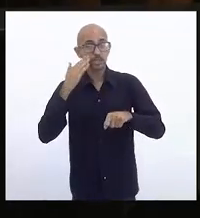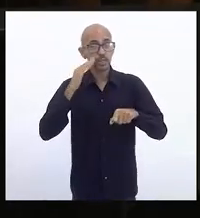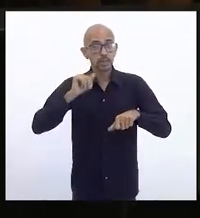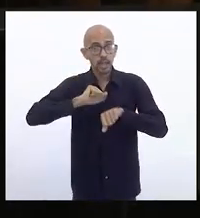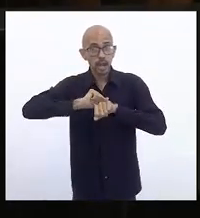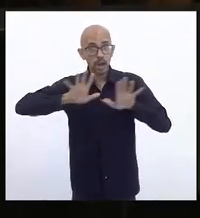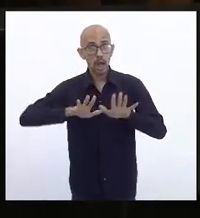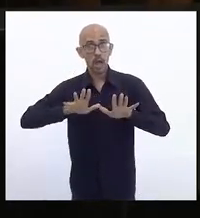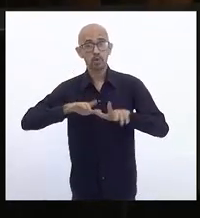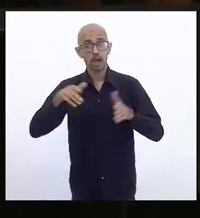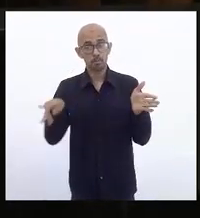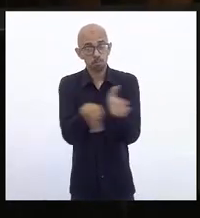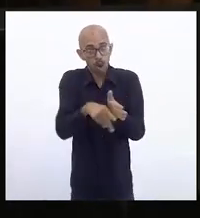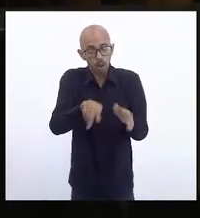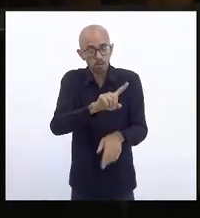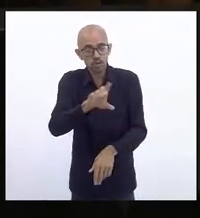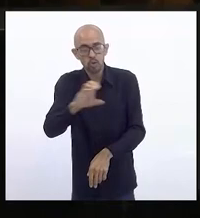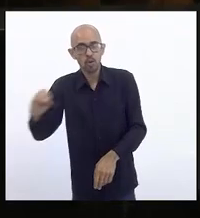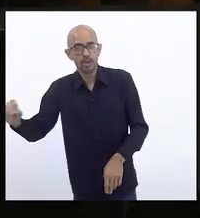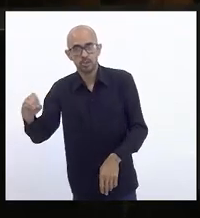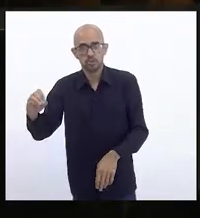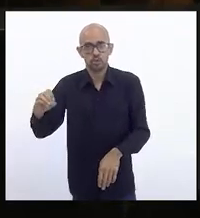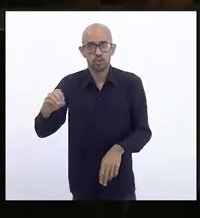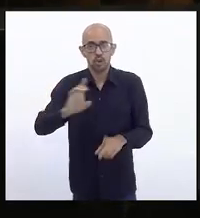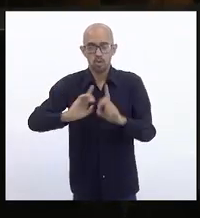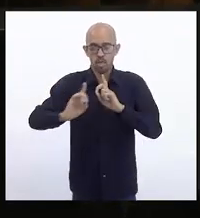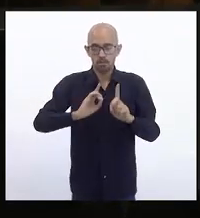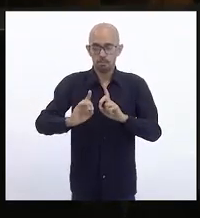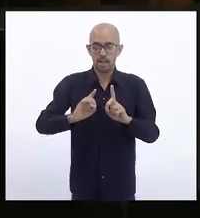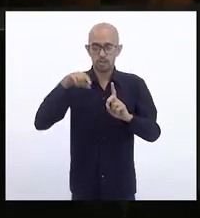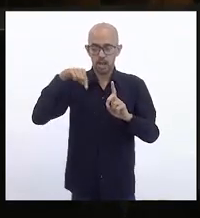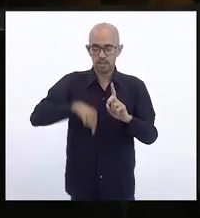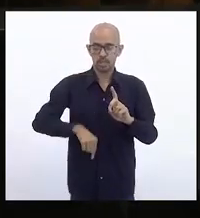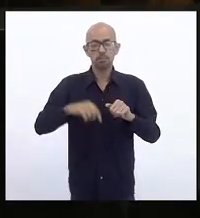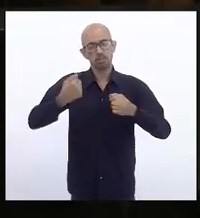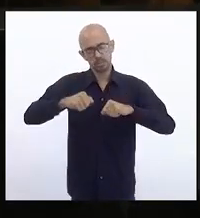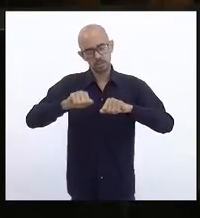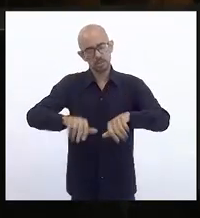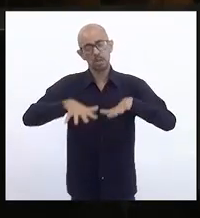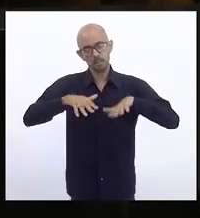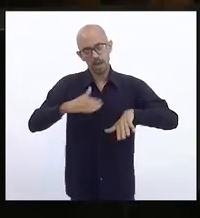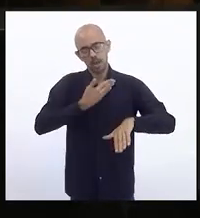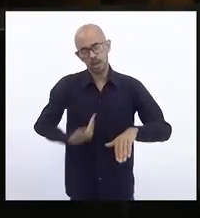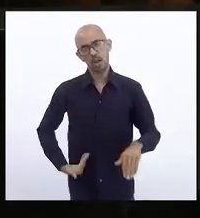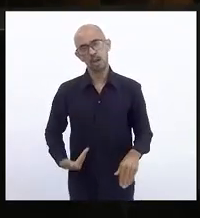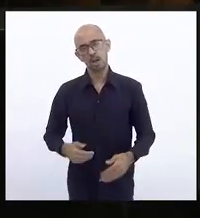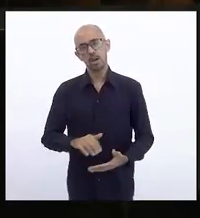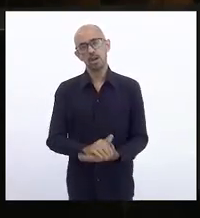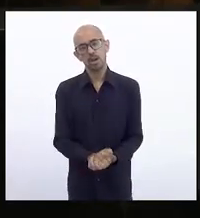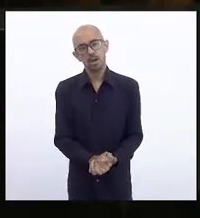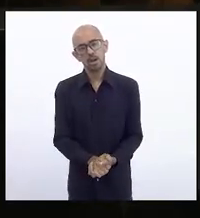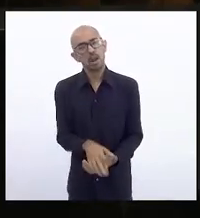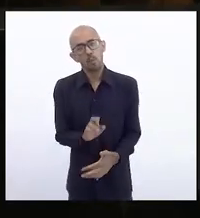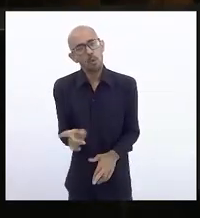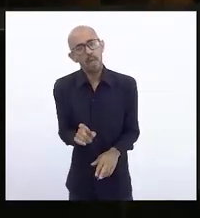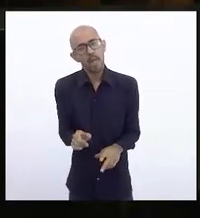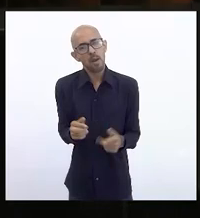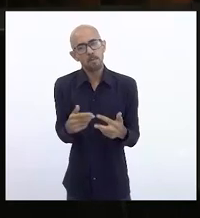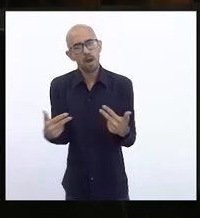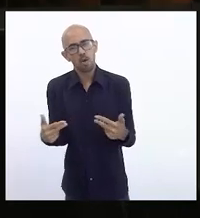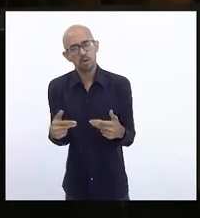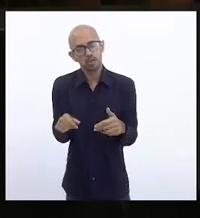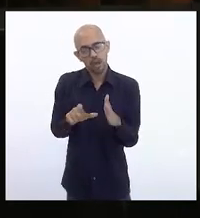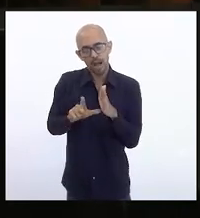na própria Zona Oeste. O debate aqui na casa carece de audiências públicas. Então, não é um processo de